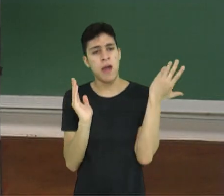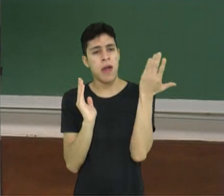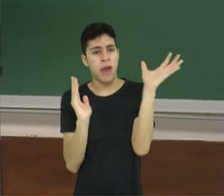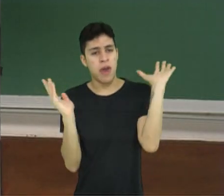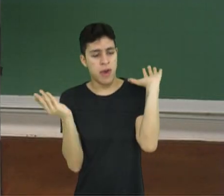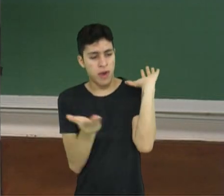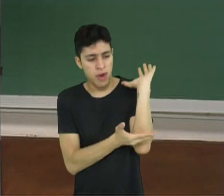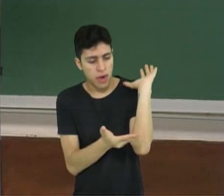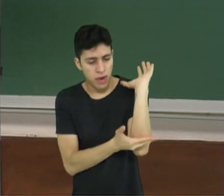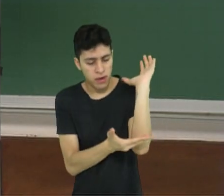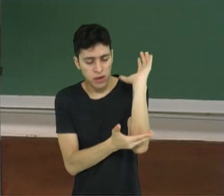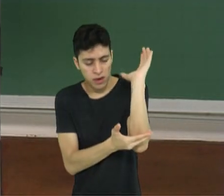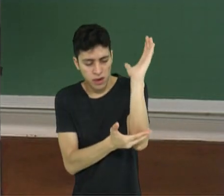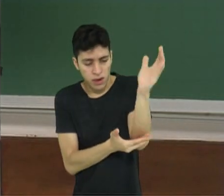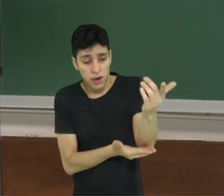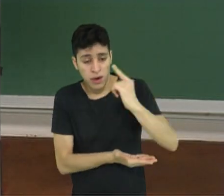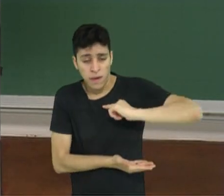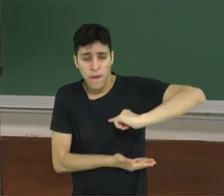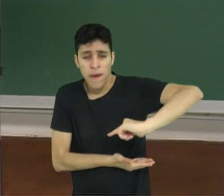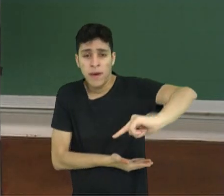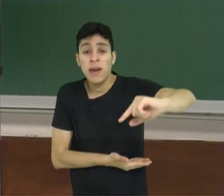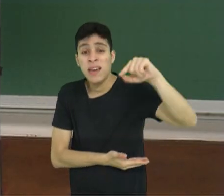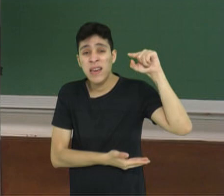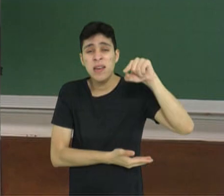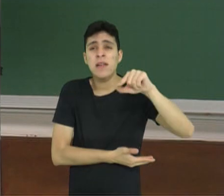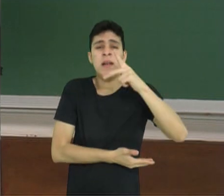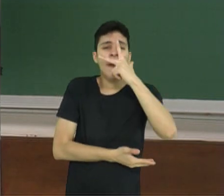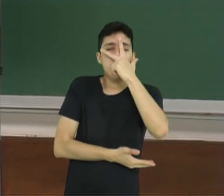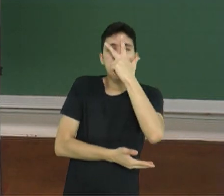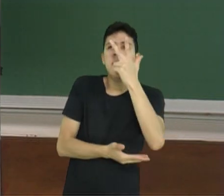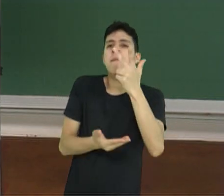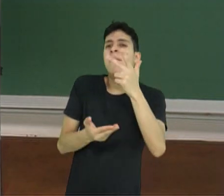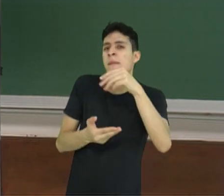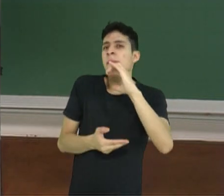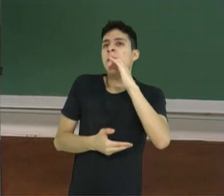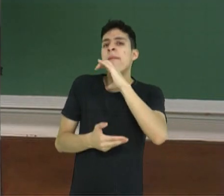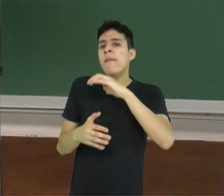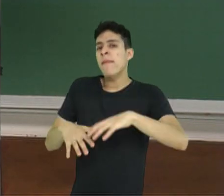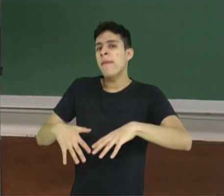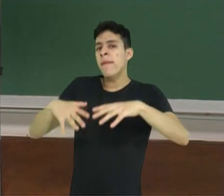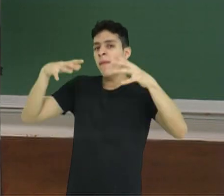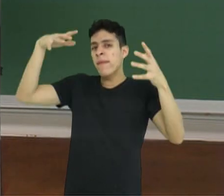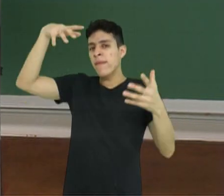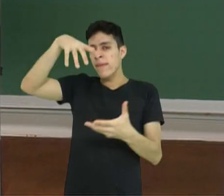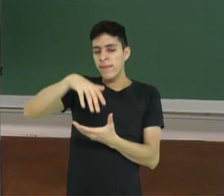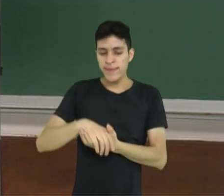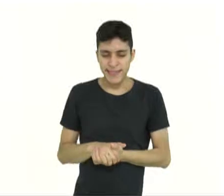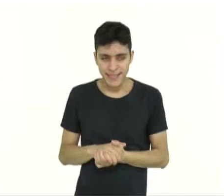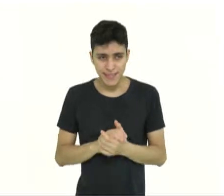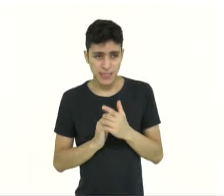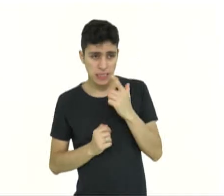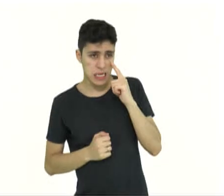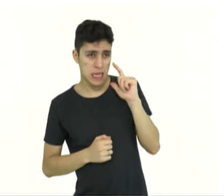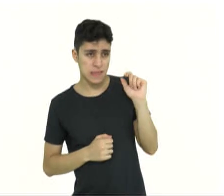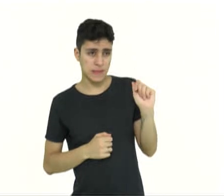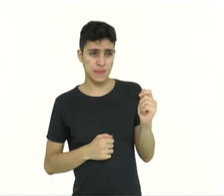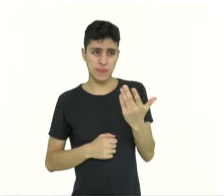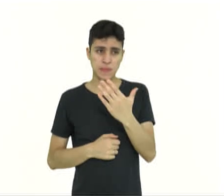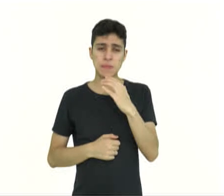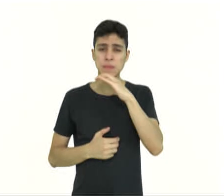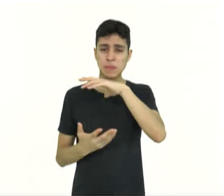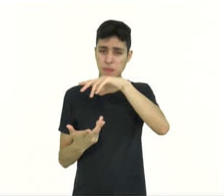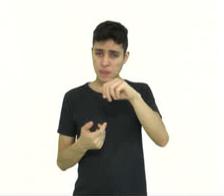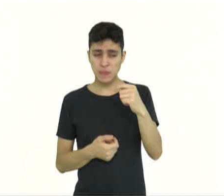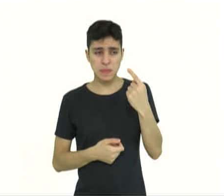desmatamento também contribui para o aquecimento global. Essa afirmação está se referindo à letra A, aquecimento da Terra, letra B, aquecimento